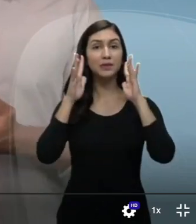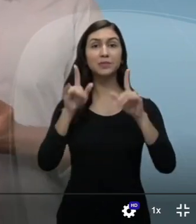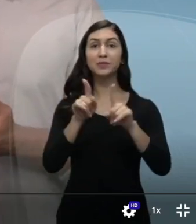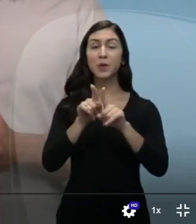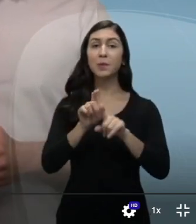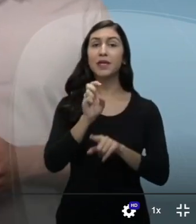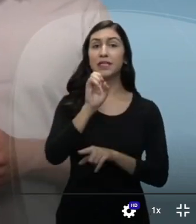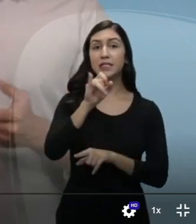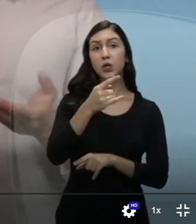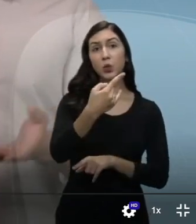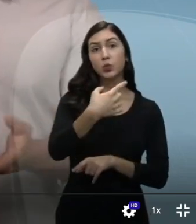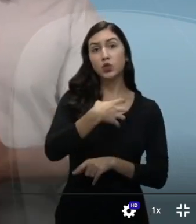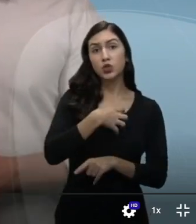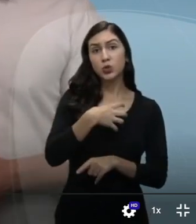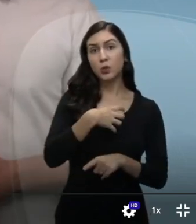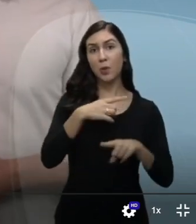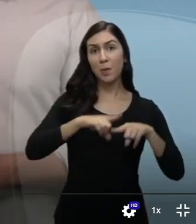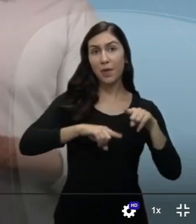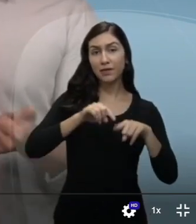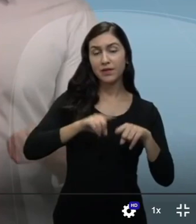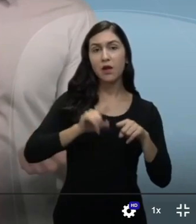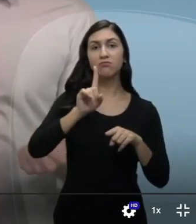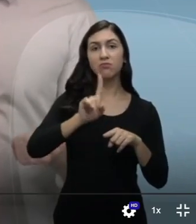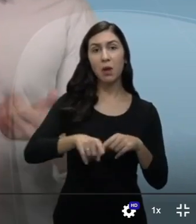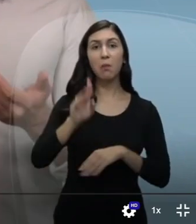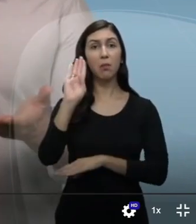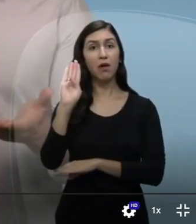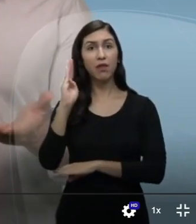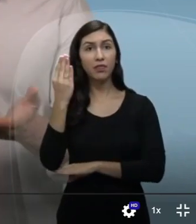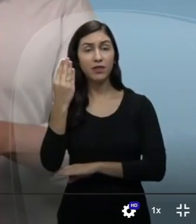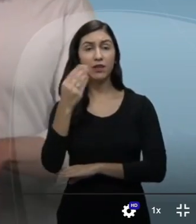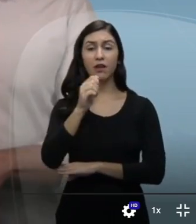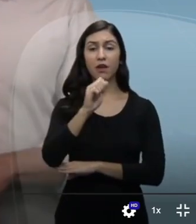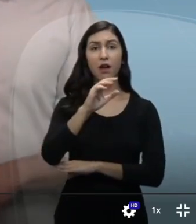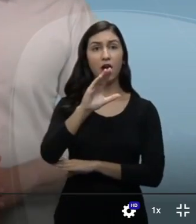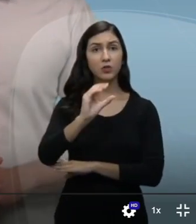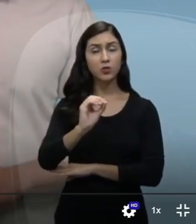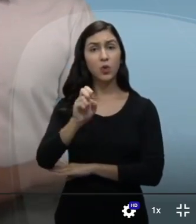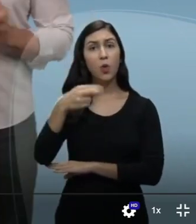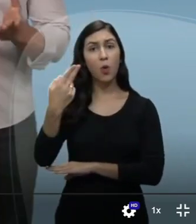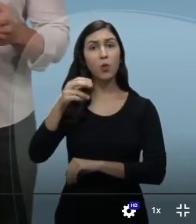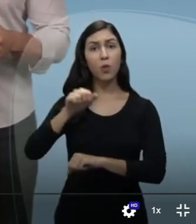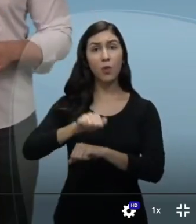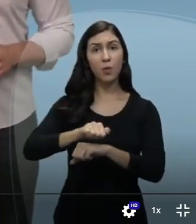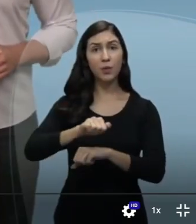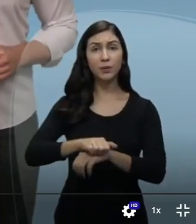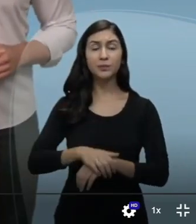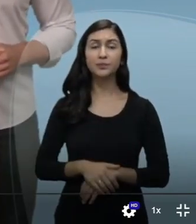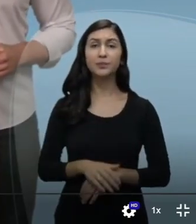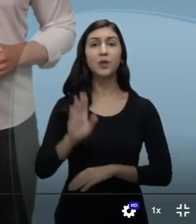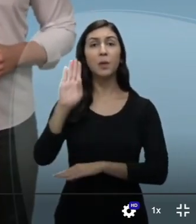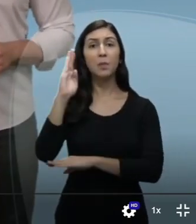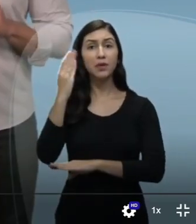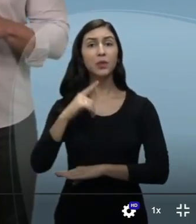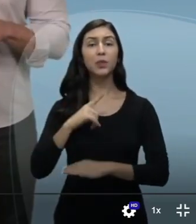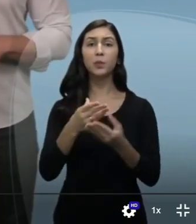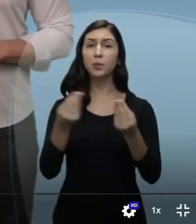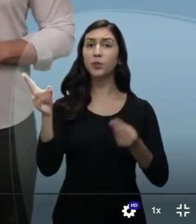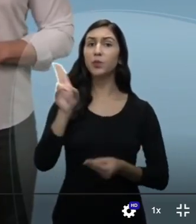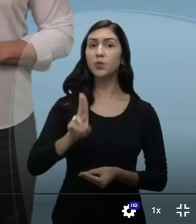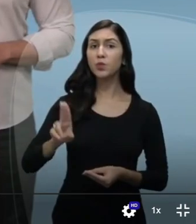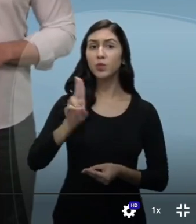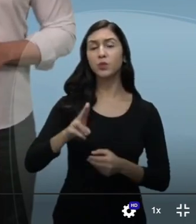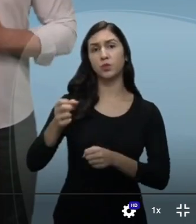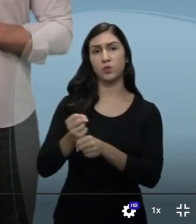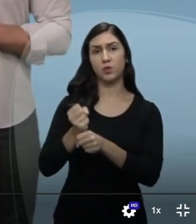é se o tipo de material desses elementos é de madeira, aço ou concreto. A madeira tem muitos usos na construção